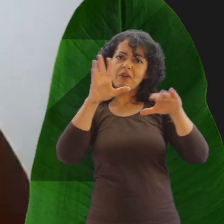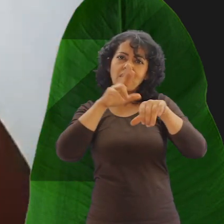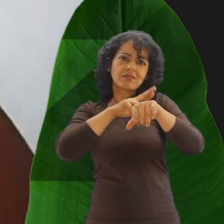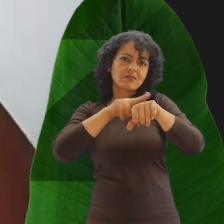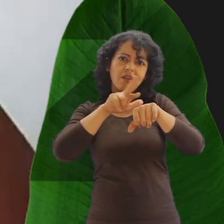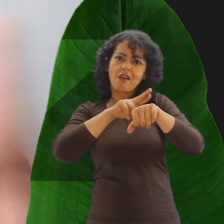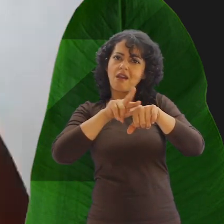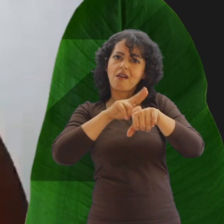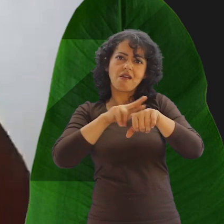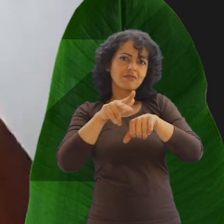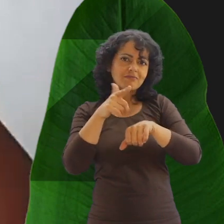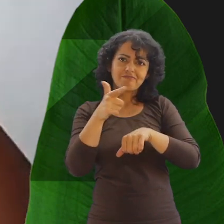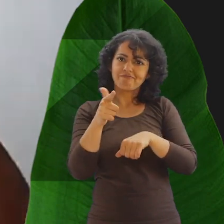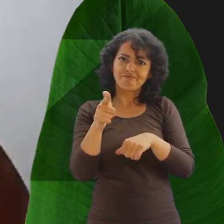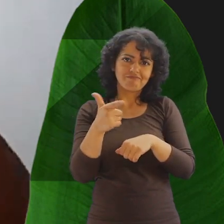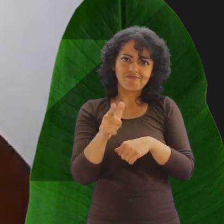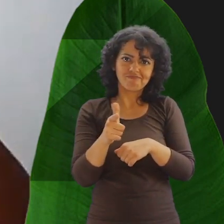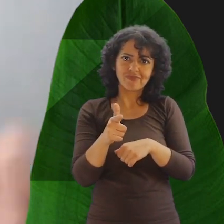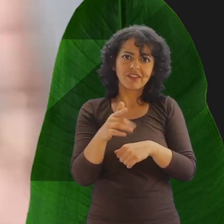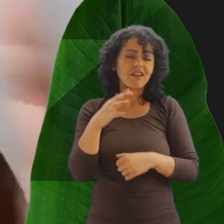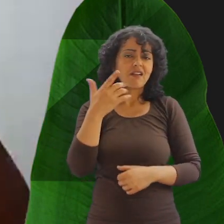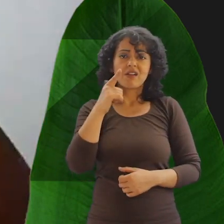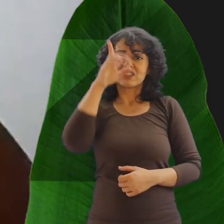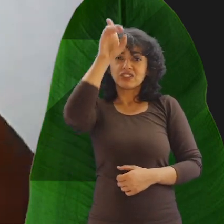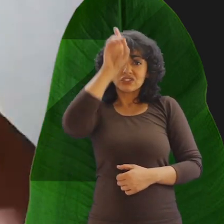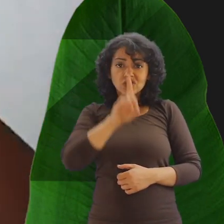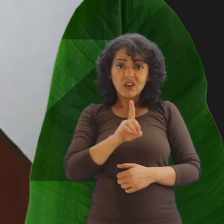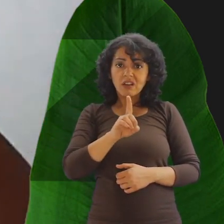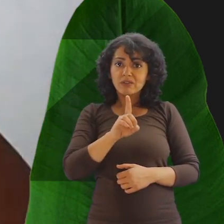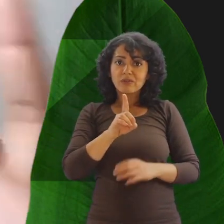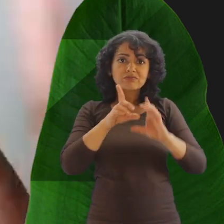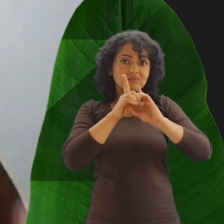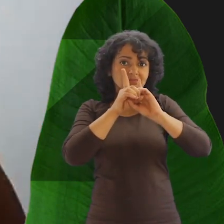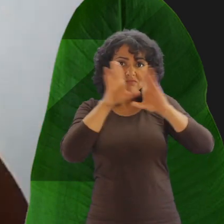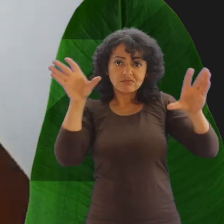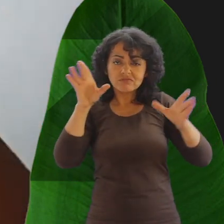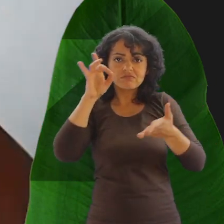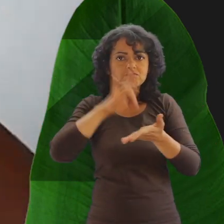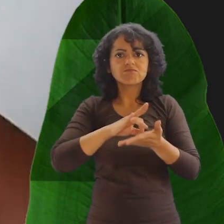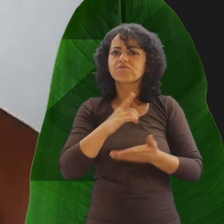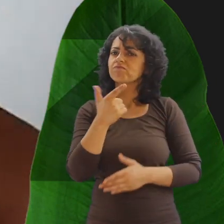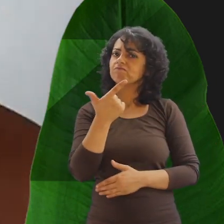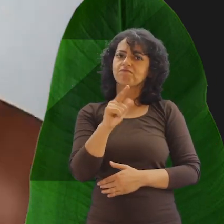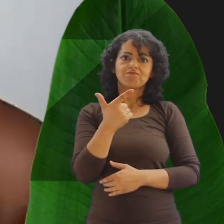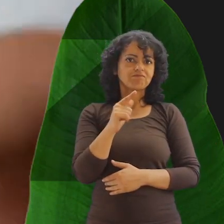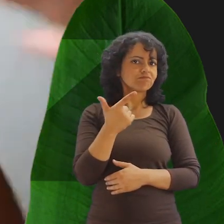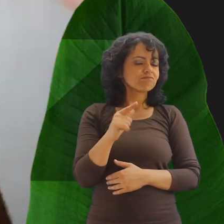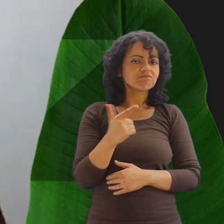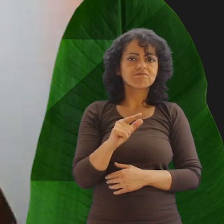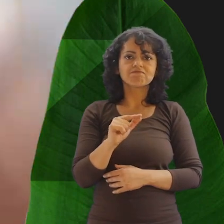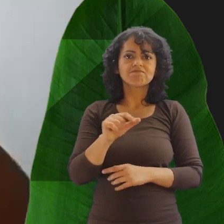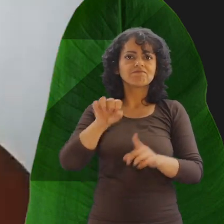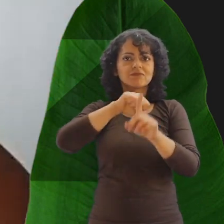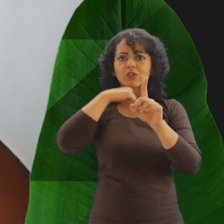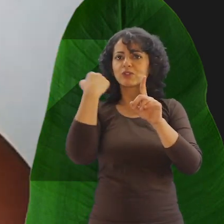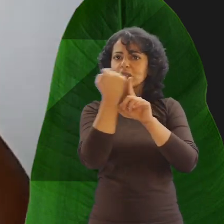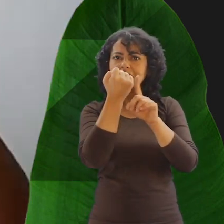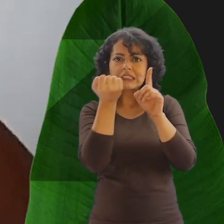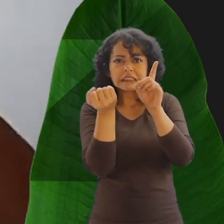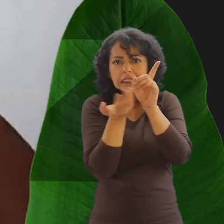democracia racial. Não temos um Estado de Direito, um Estado democrático, as diversas